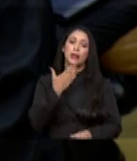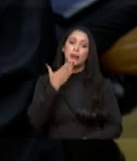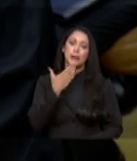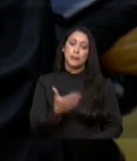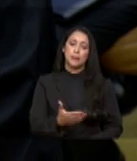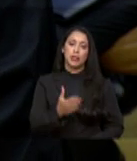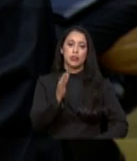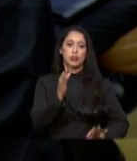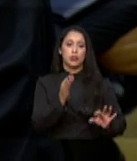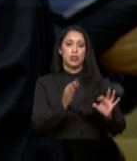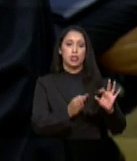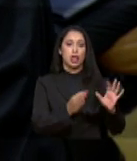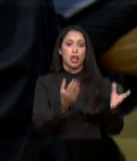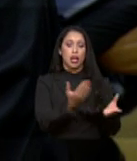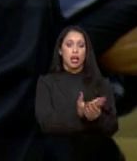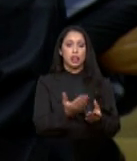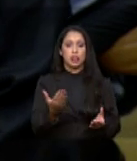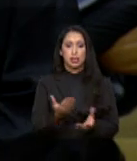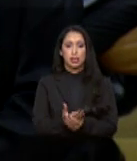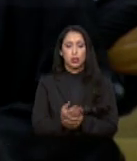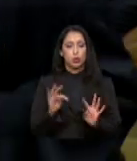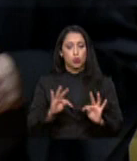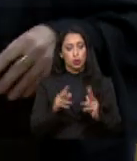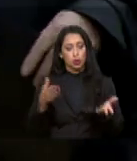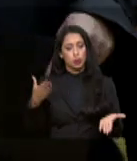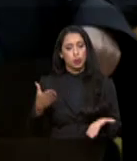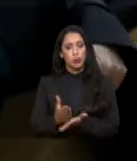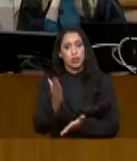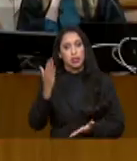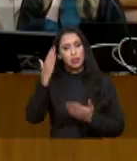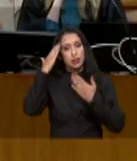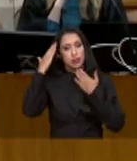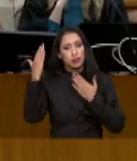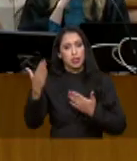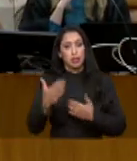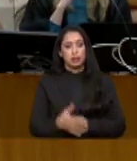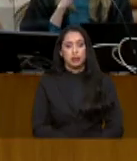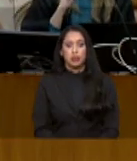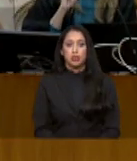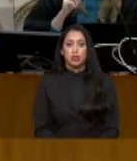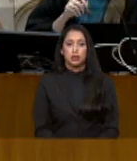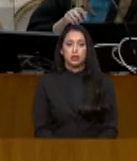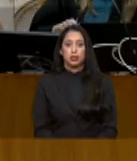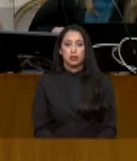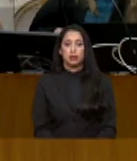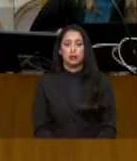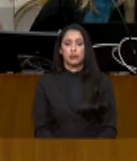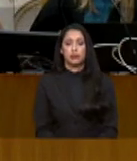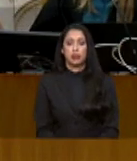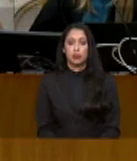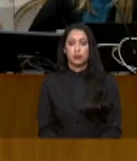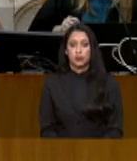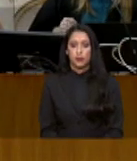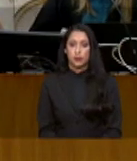ações sejam julgadas inteiramente procedentes. Julgamento conjunto ADPF 760 e ADO 54.